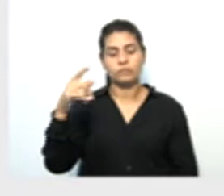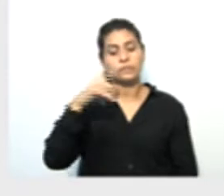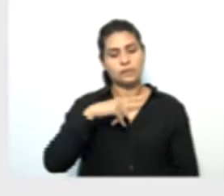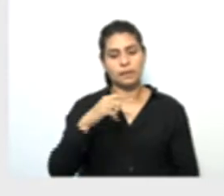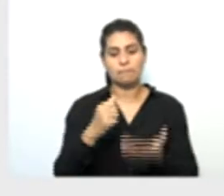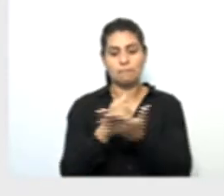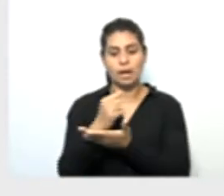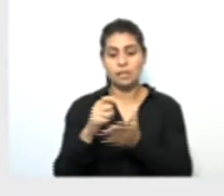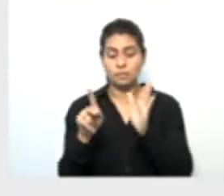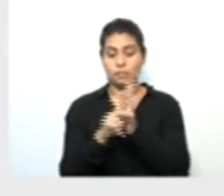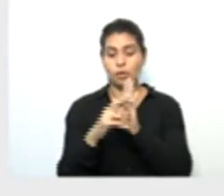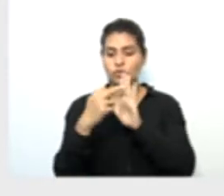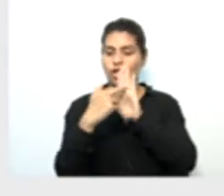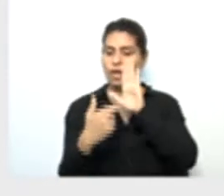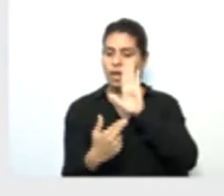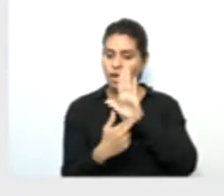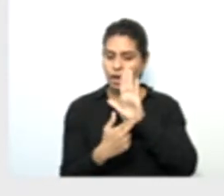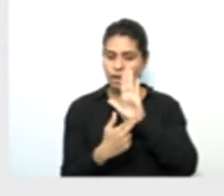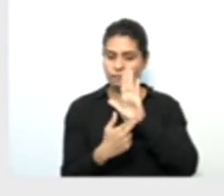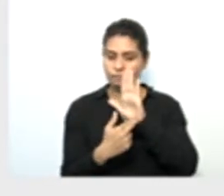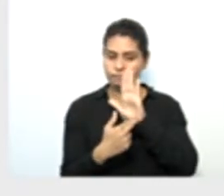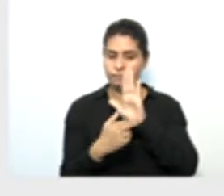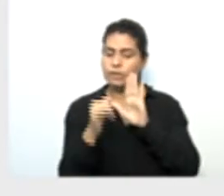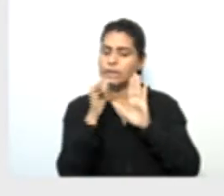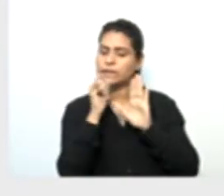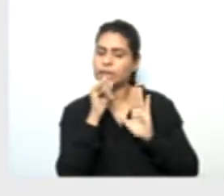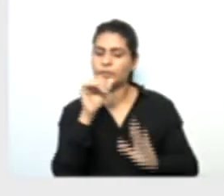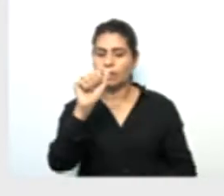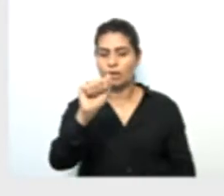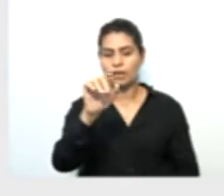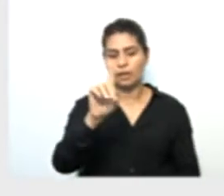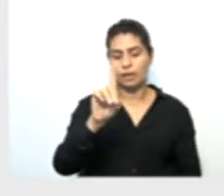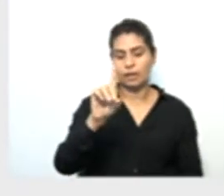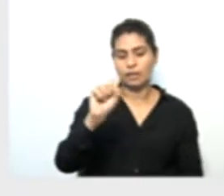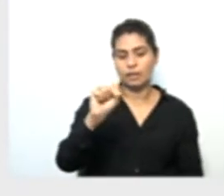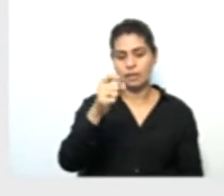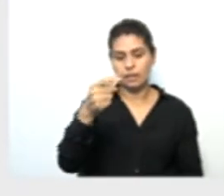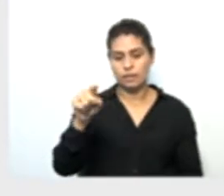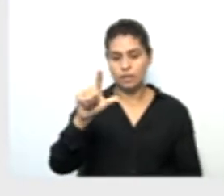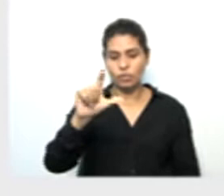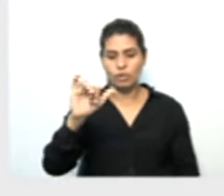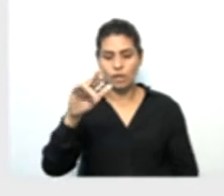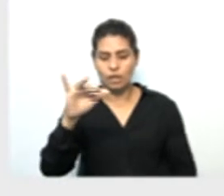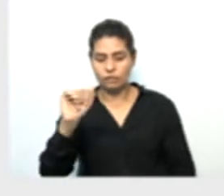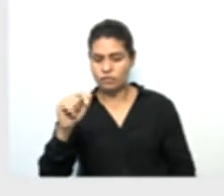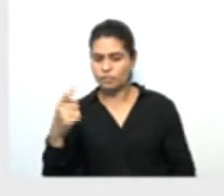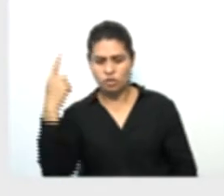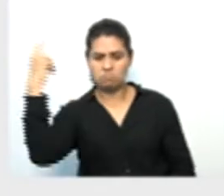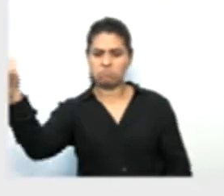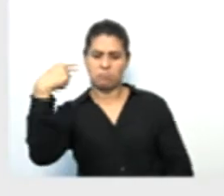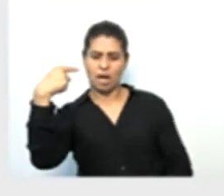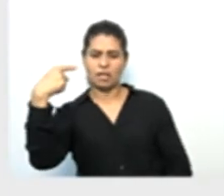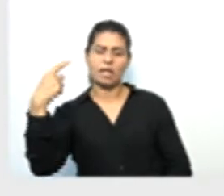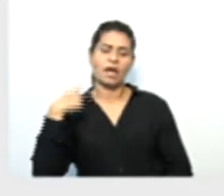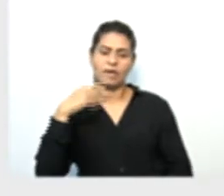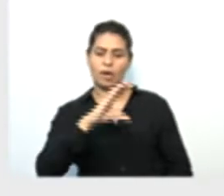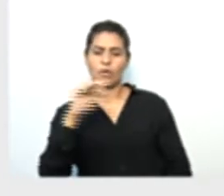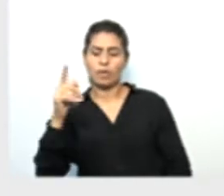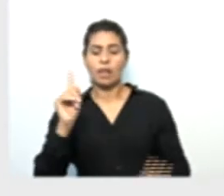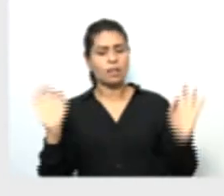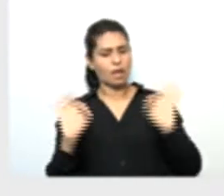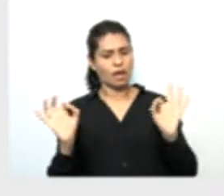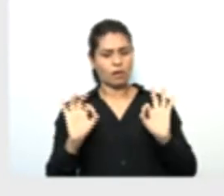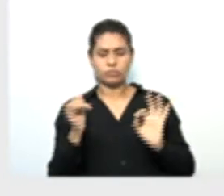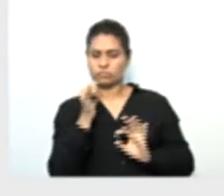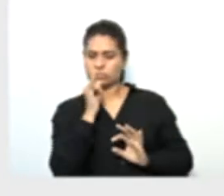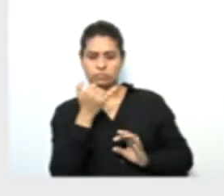ele é baseado nos princípios de, por exemplo, adesão livre. Ninguém pode te obrigar a fazer parte de uma cooperativa. Se você trabalha numa empresa que, de repente, o dono da